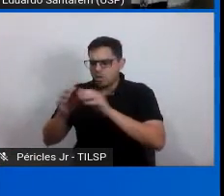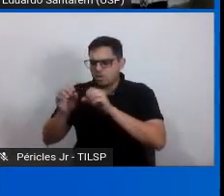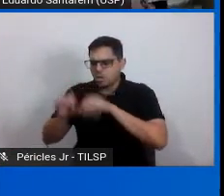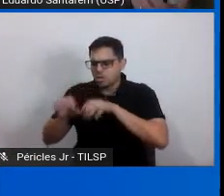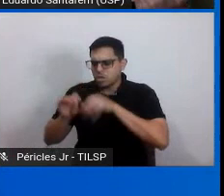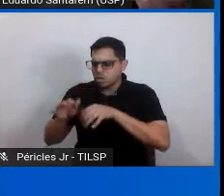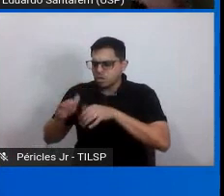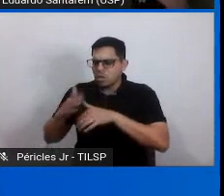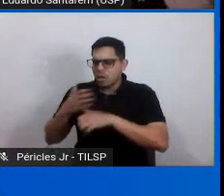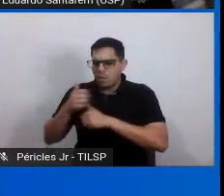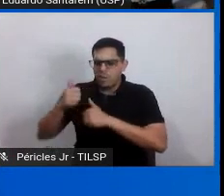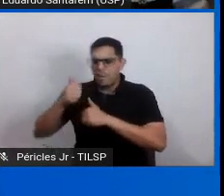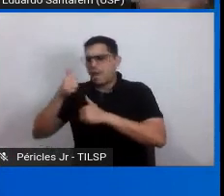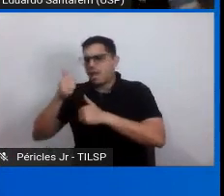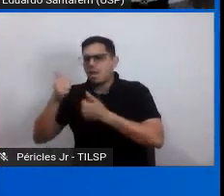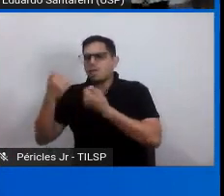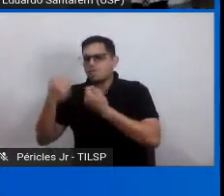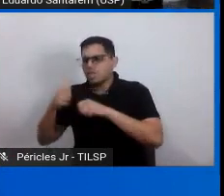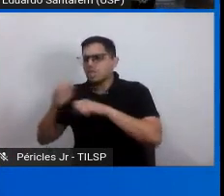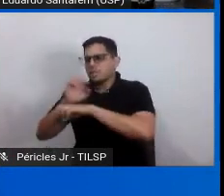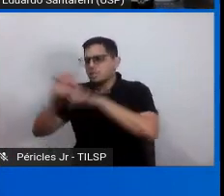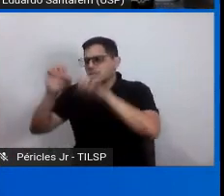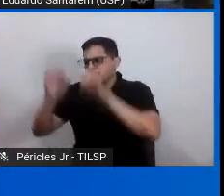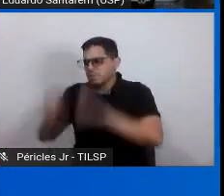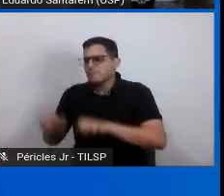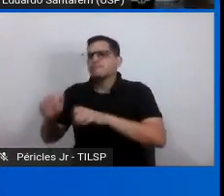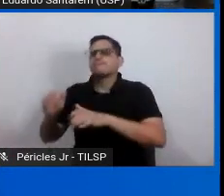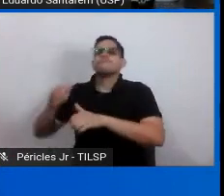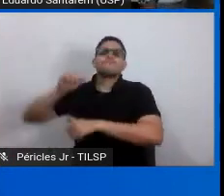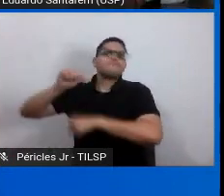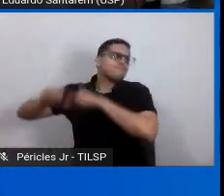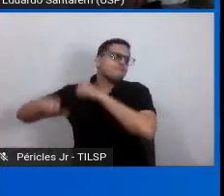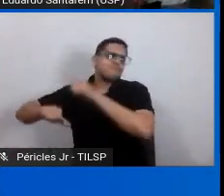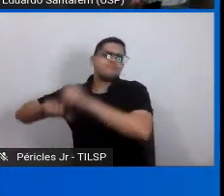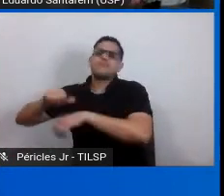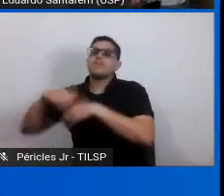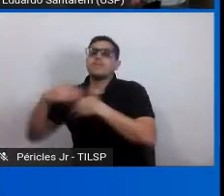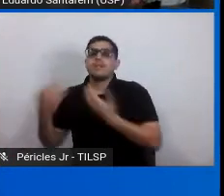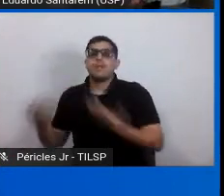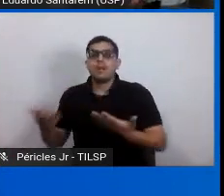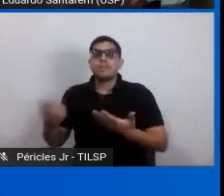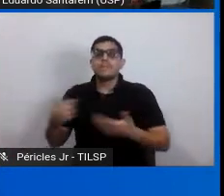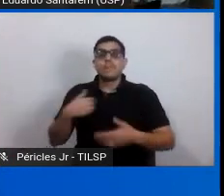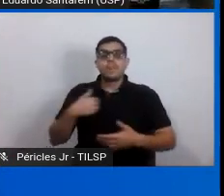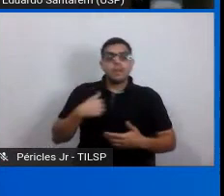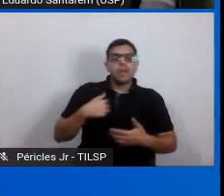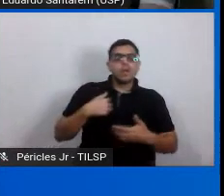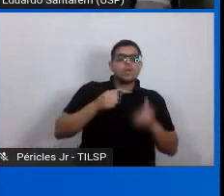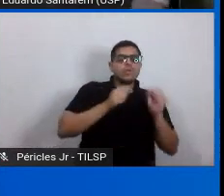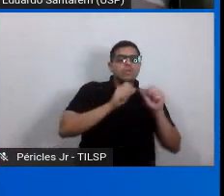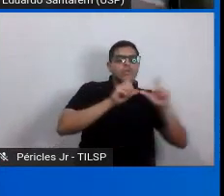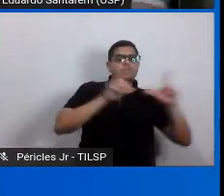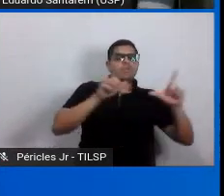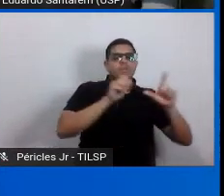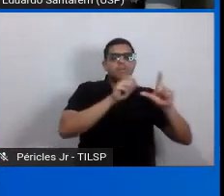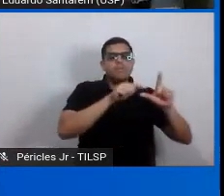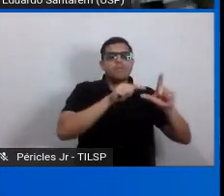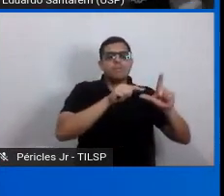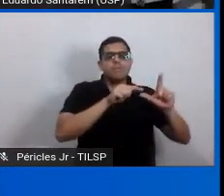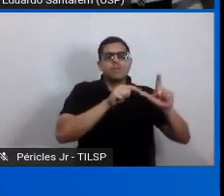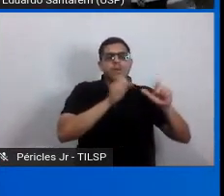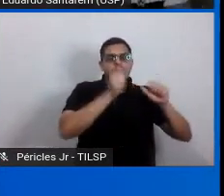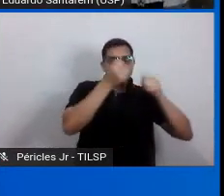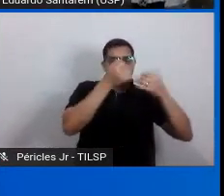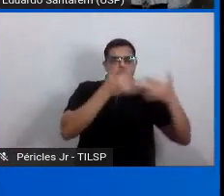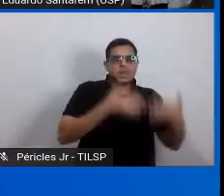muita pesquisa né Por exemplo quando eu falo que eu vou mostrar um experimento desse para os alunos eu não sei se é bom se é ruim né eu preciso ter pesquisa nisso